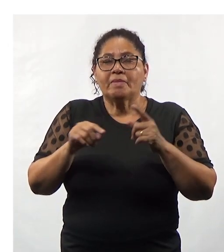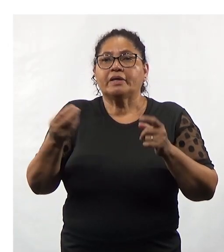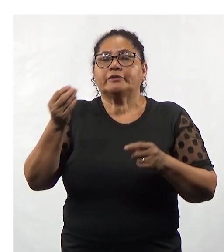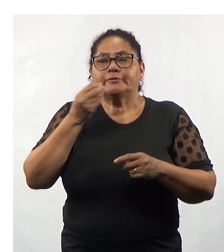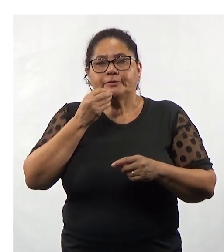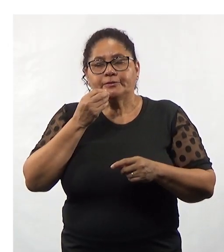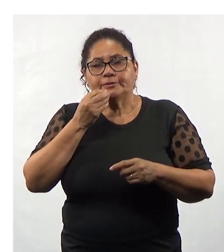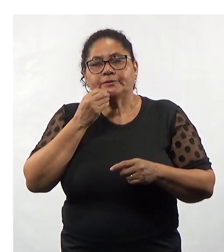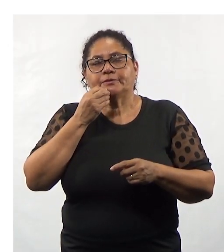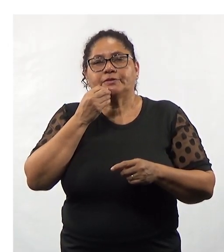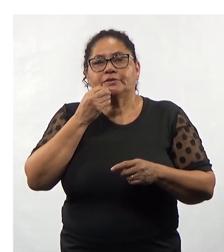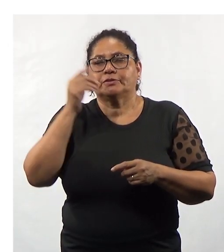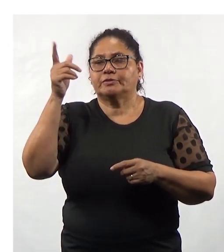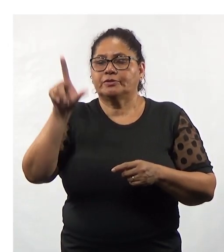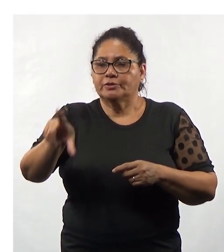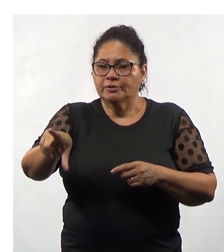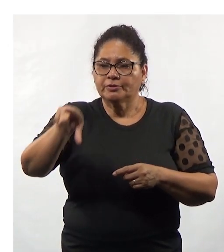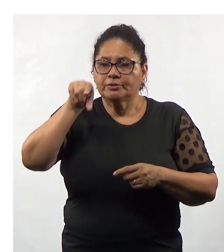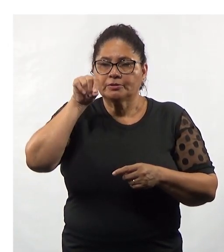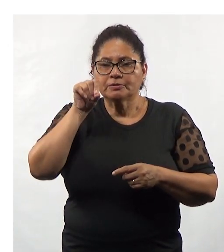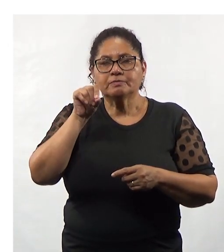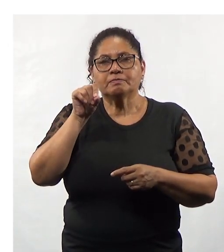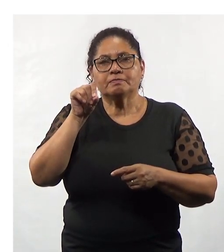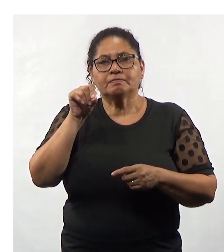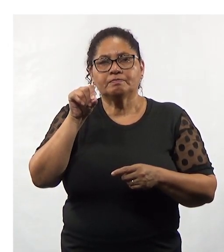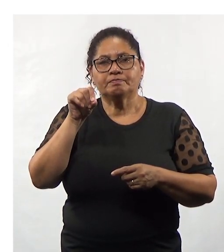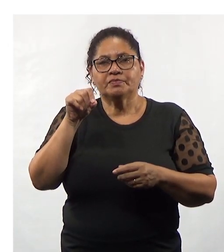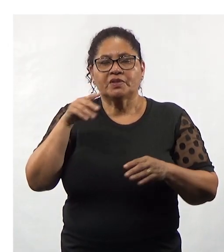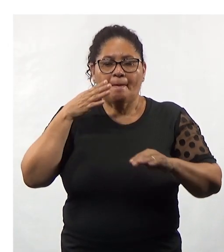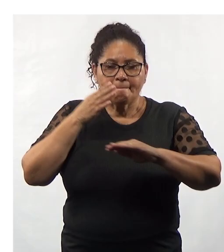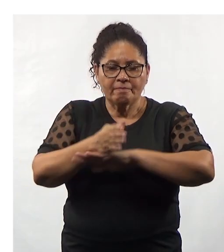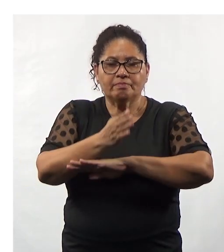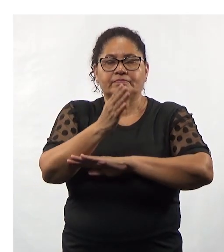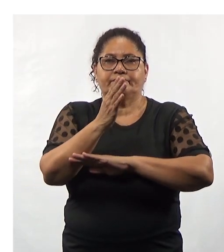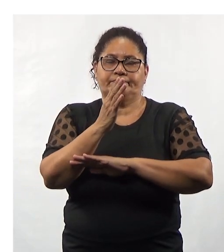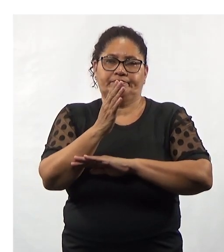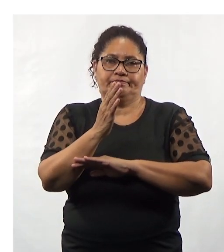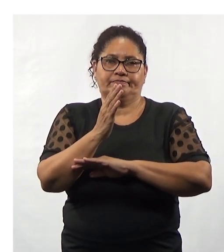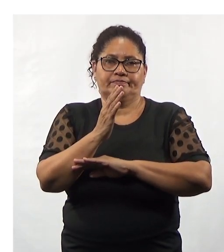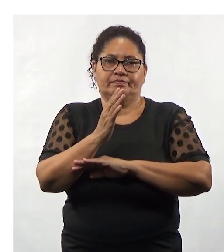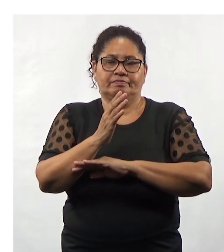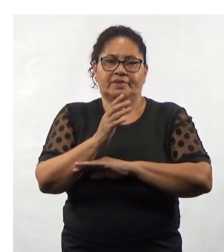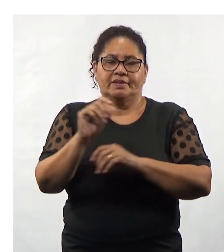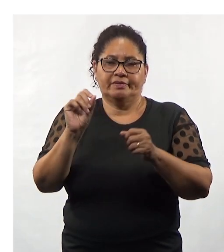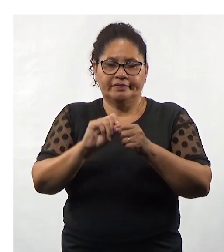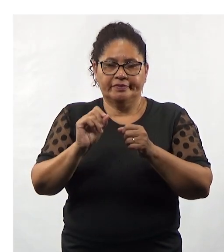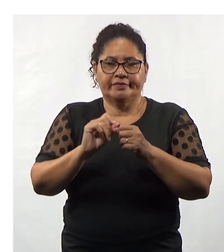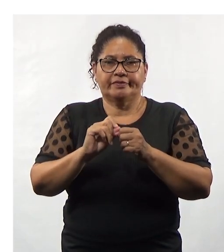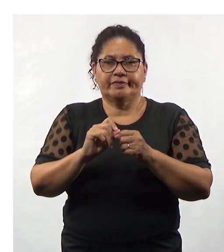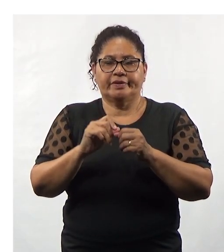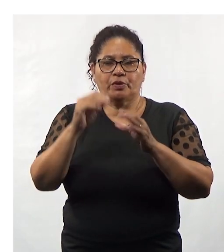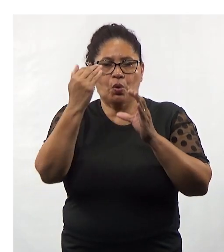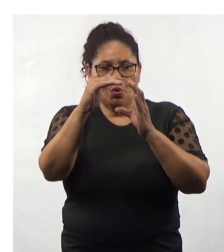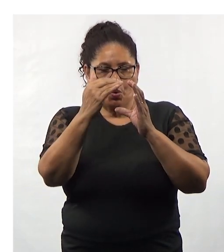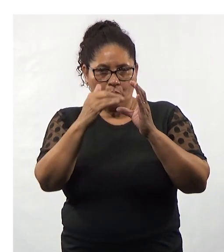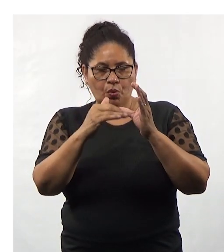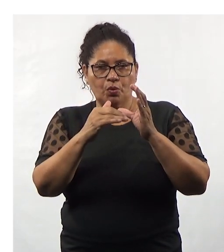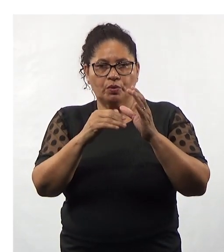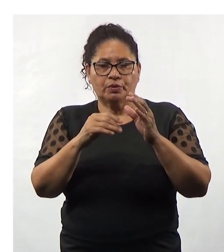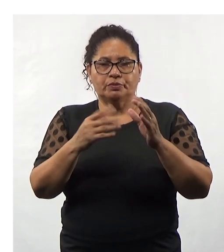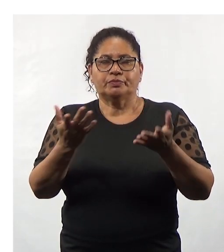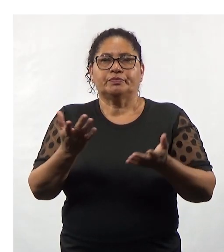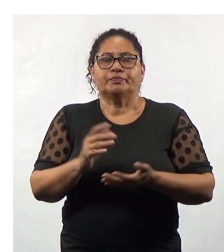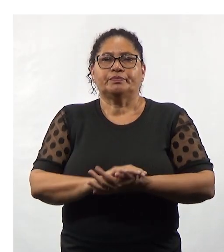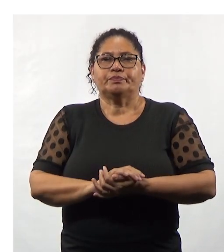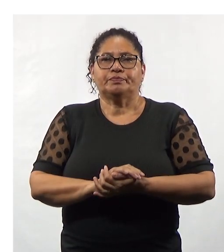tem de ser selecionado, de ser aprovado para ser executado, para ser colocado em